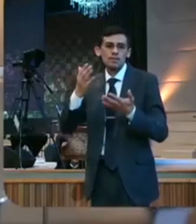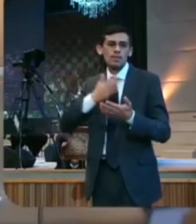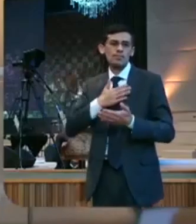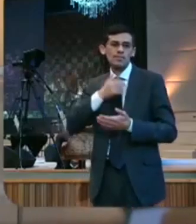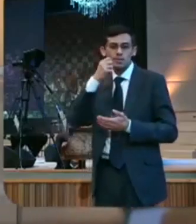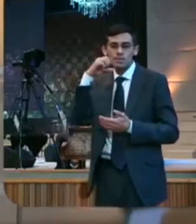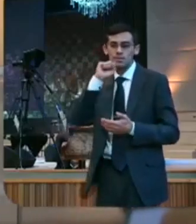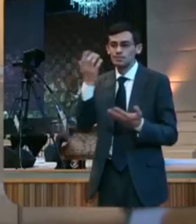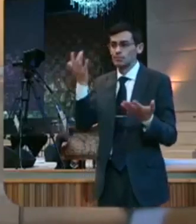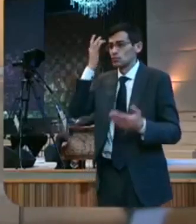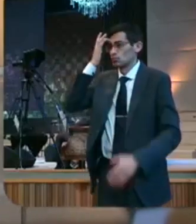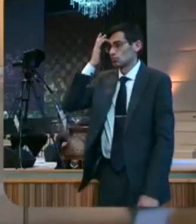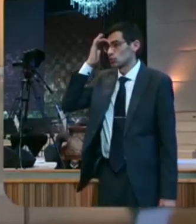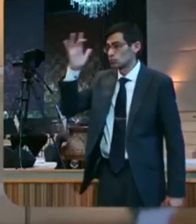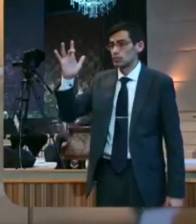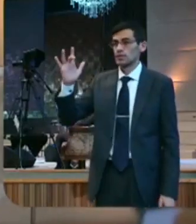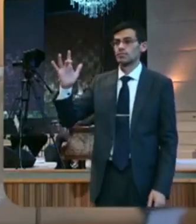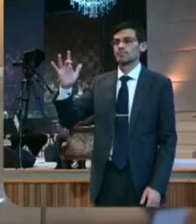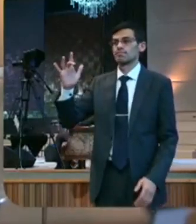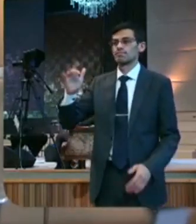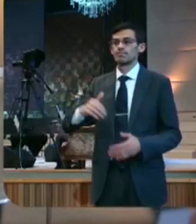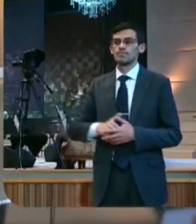mãe?